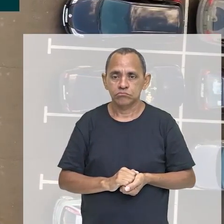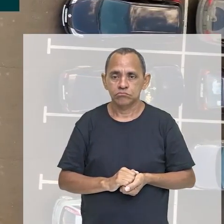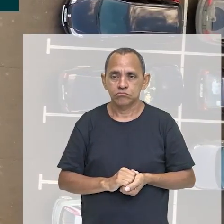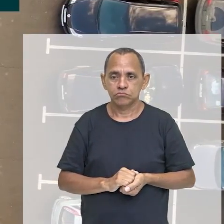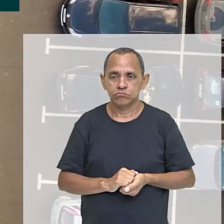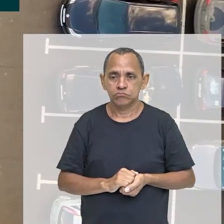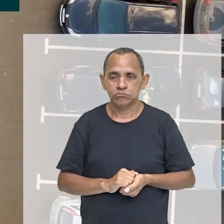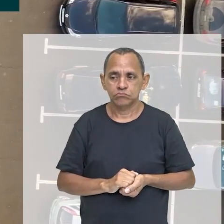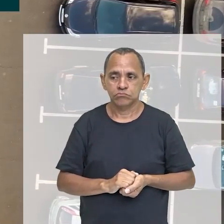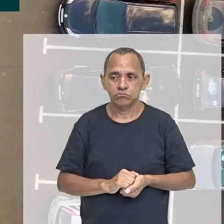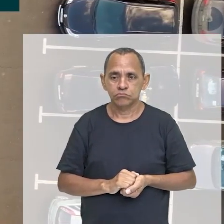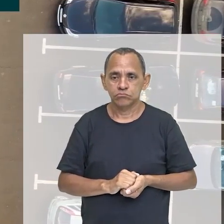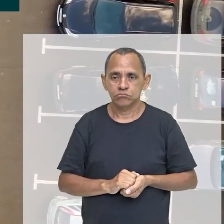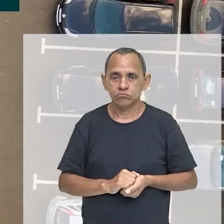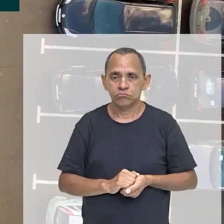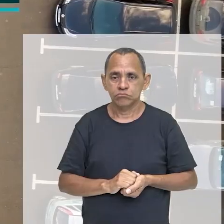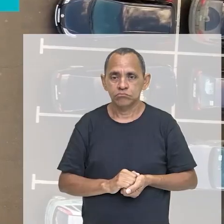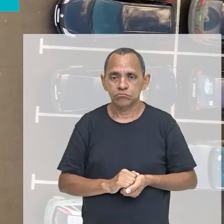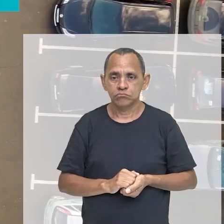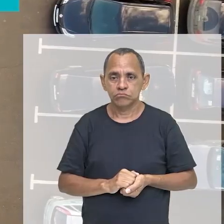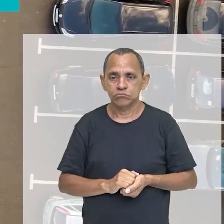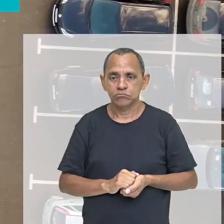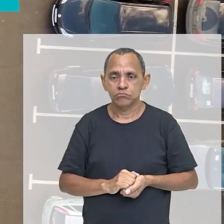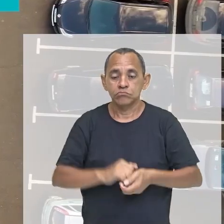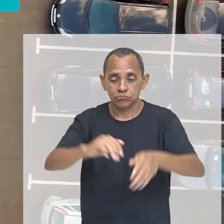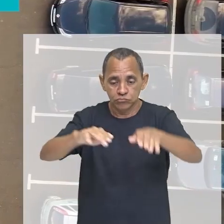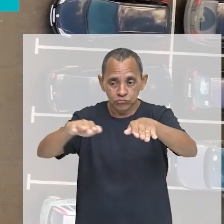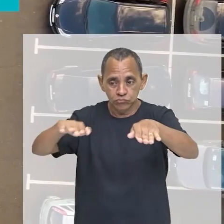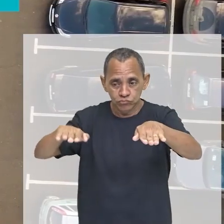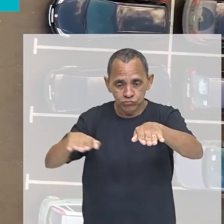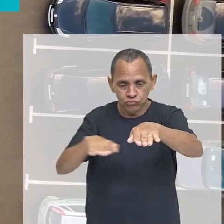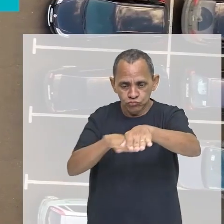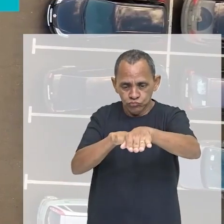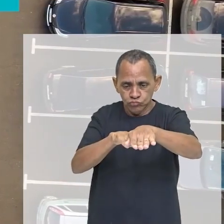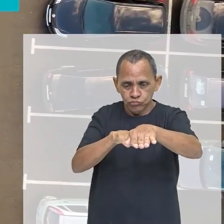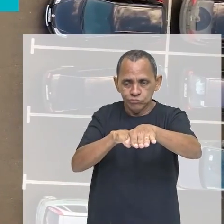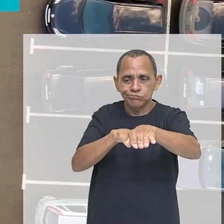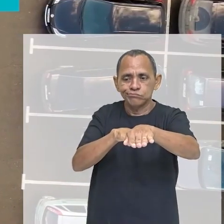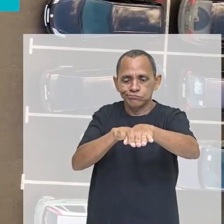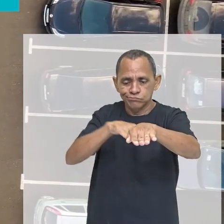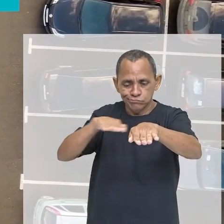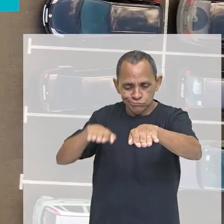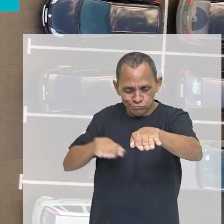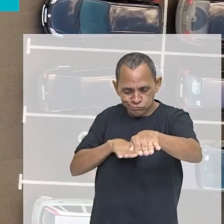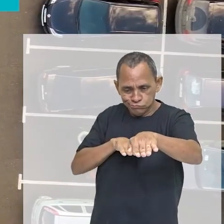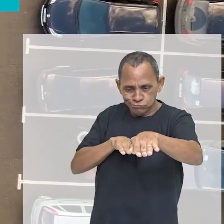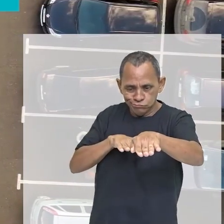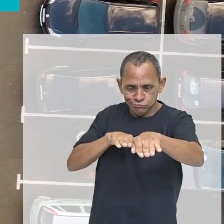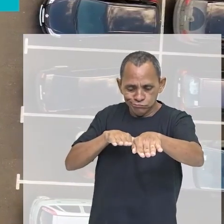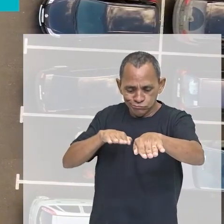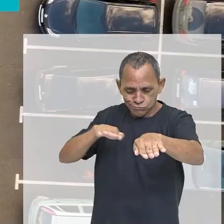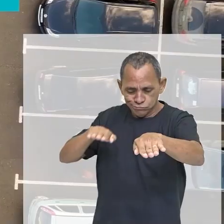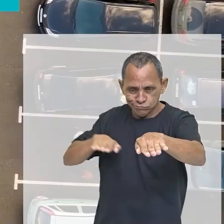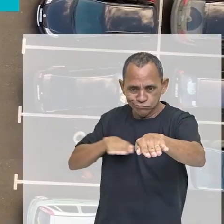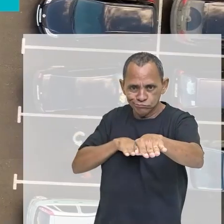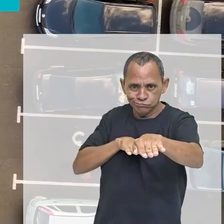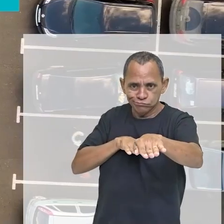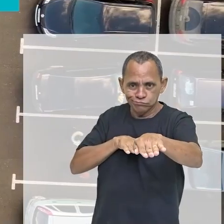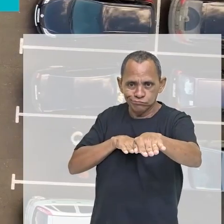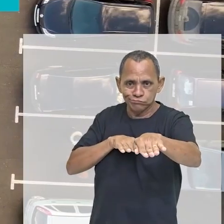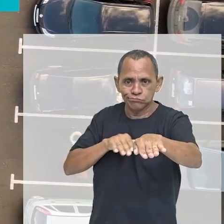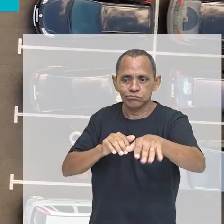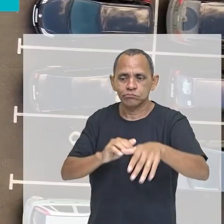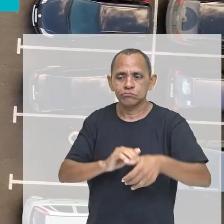lot. Parking lot. Estacionamento, parque de estacionamento. Estacionamento, parque